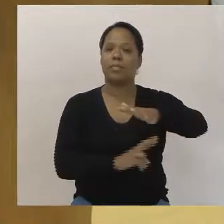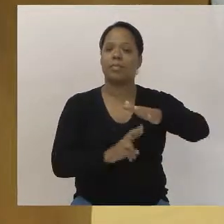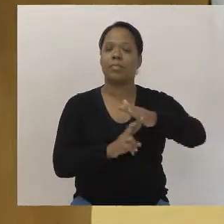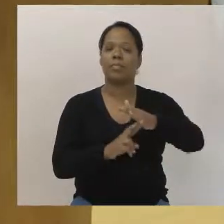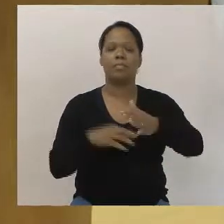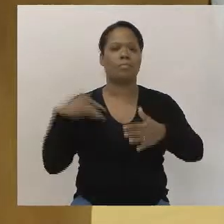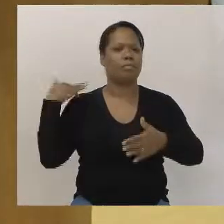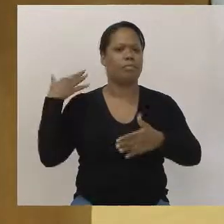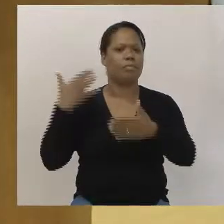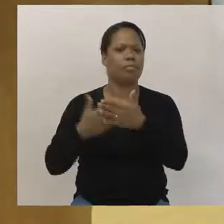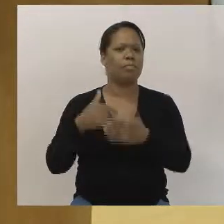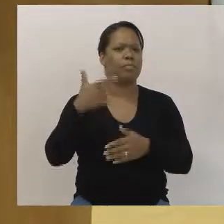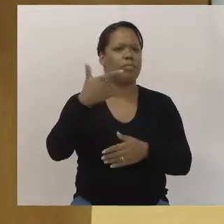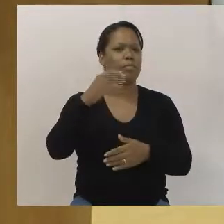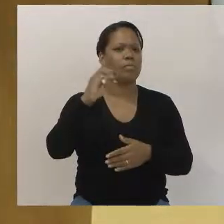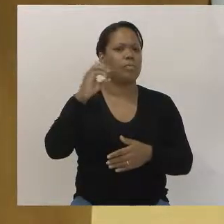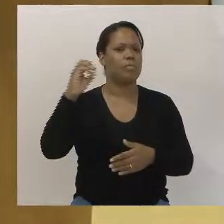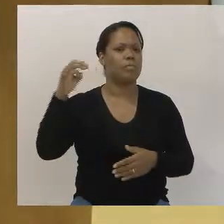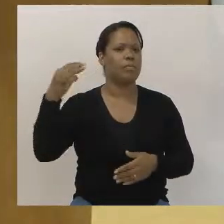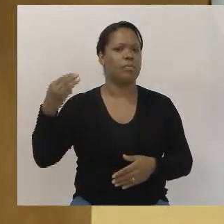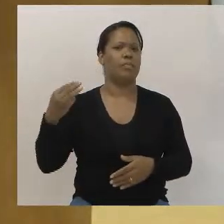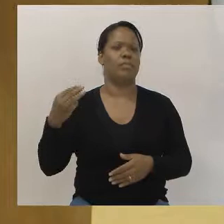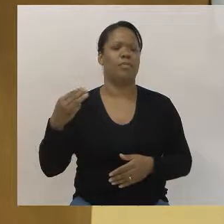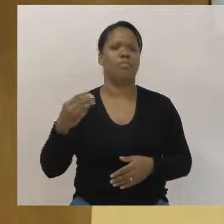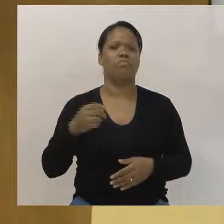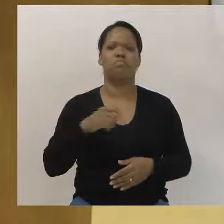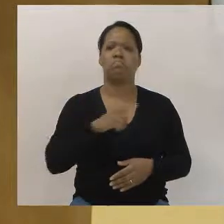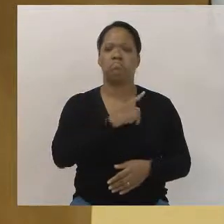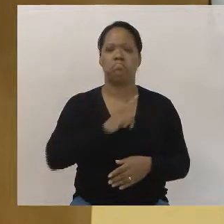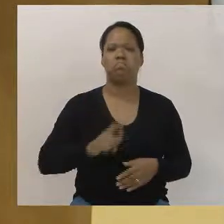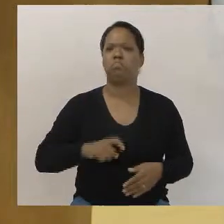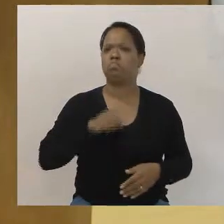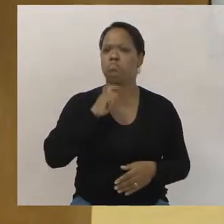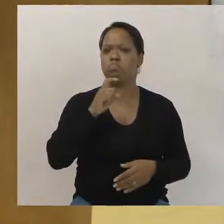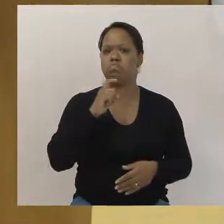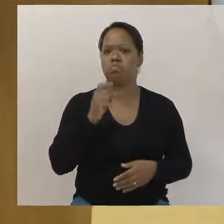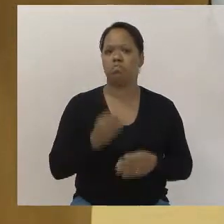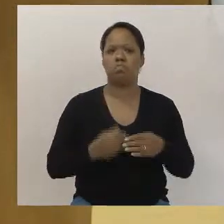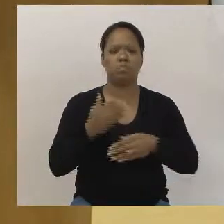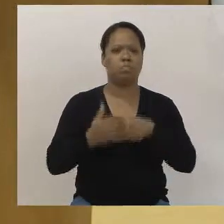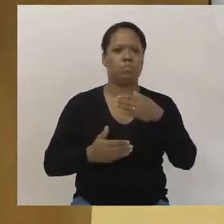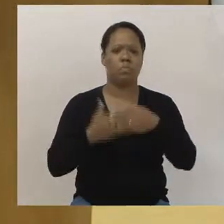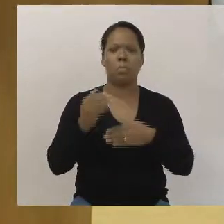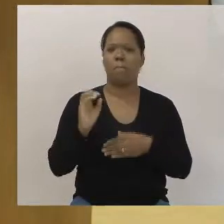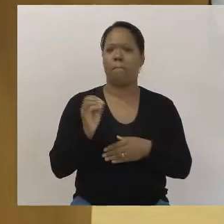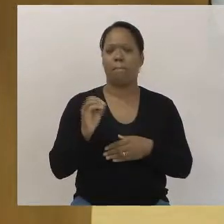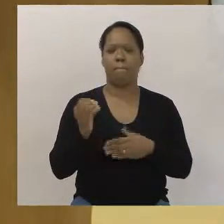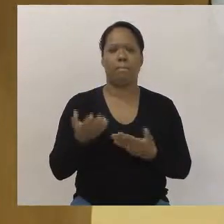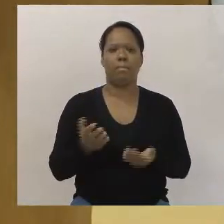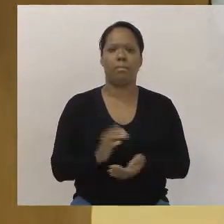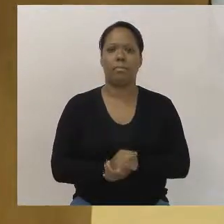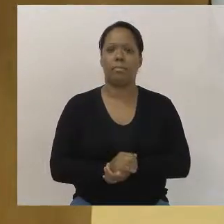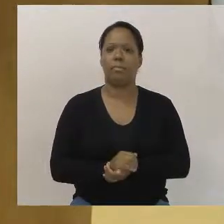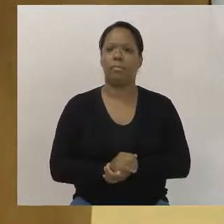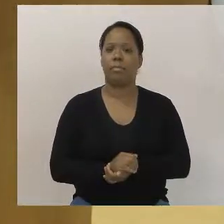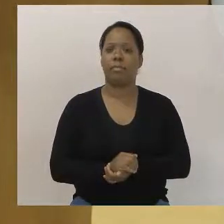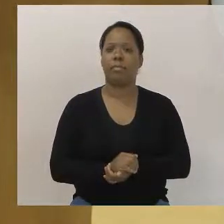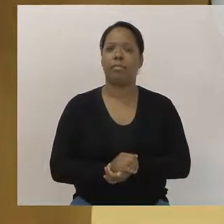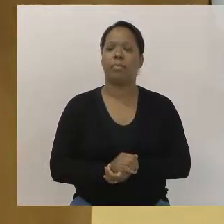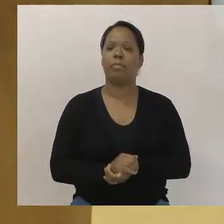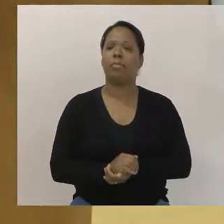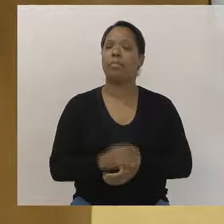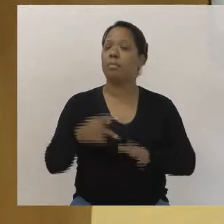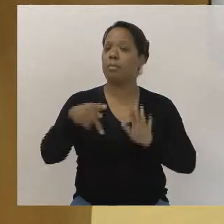desde 2003 nenhum governo nenhum governo conseguiu fazer o projeto da ponte é um projeto necessário